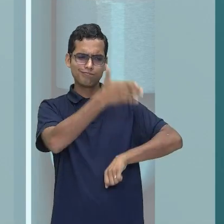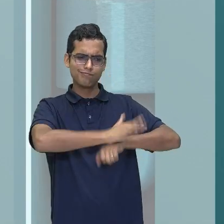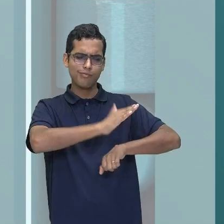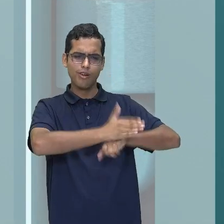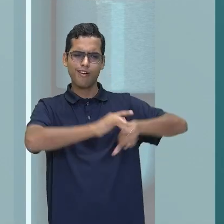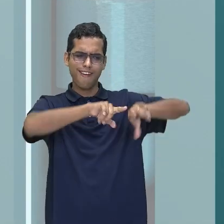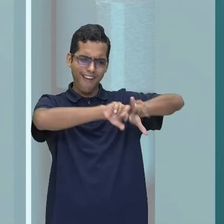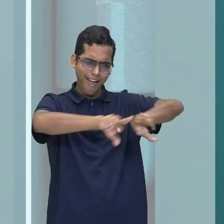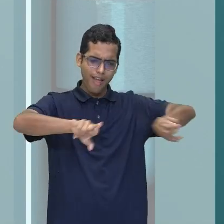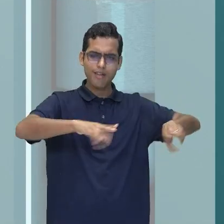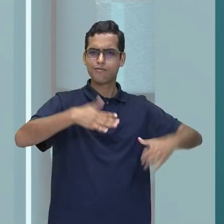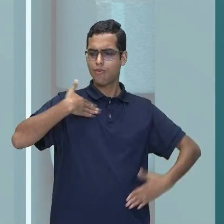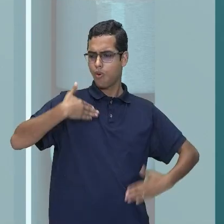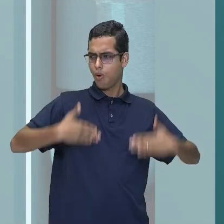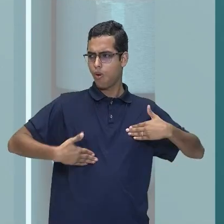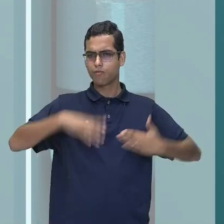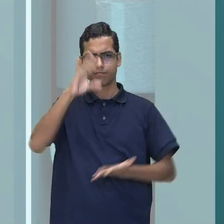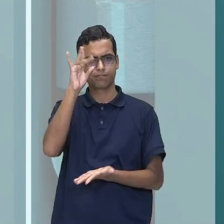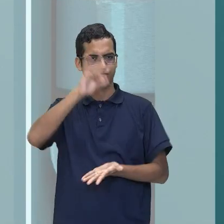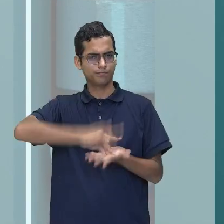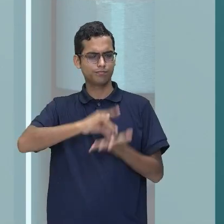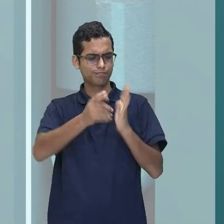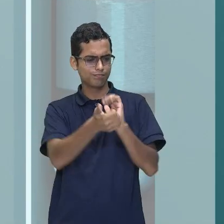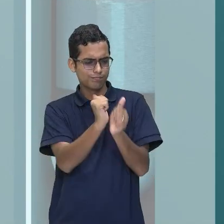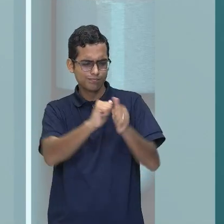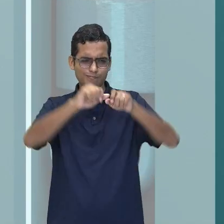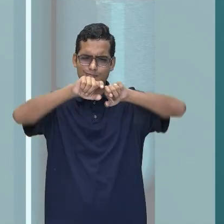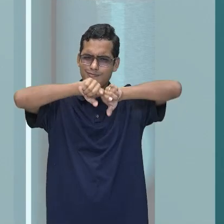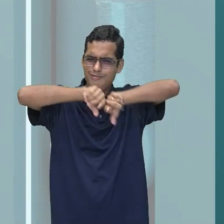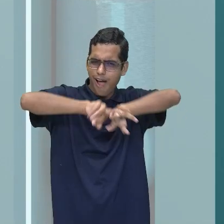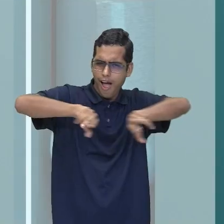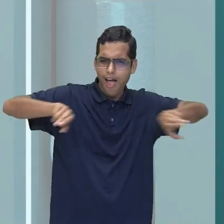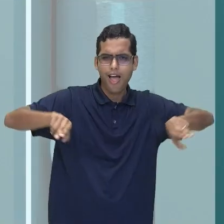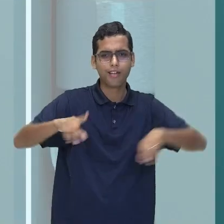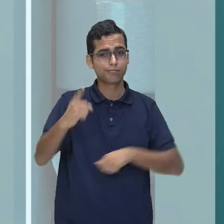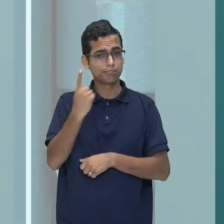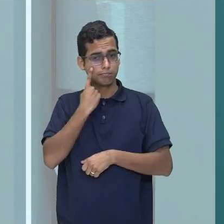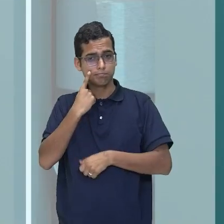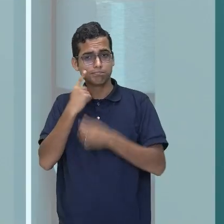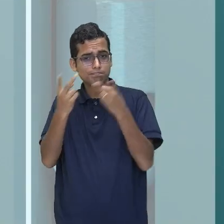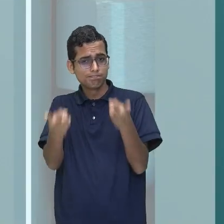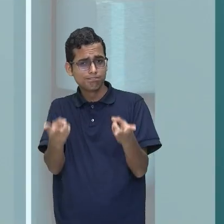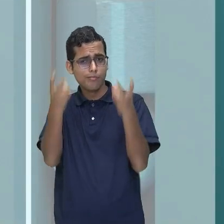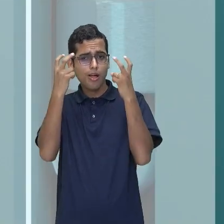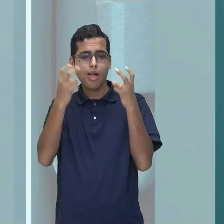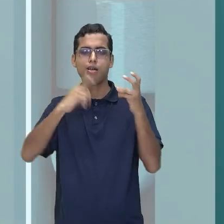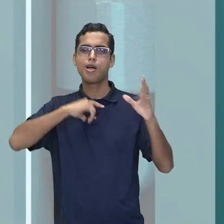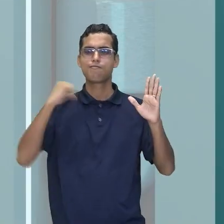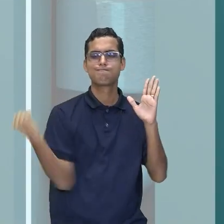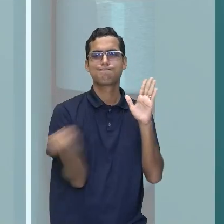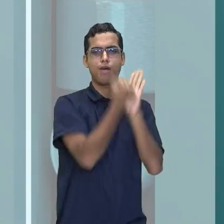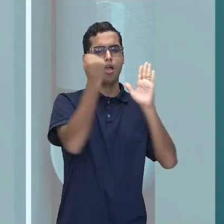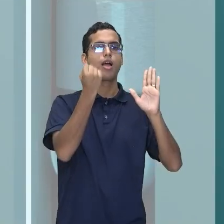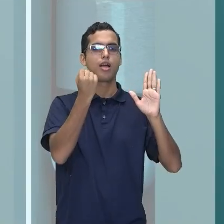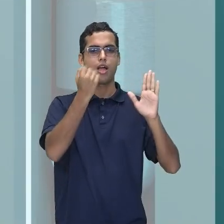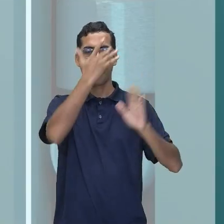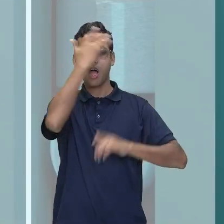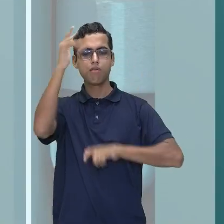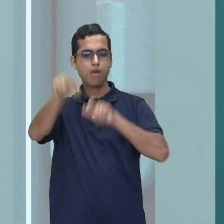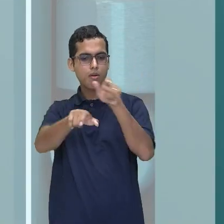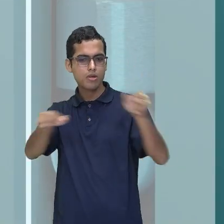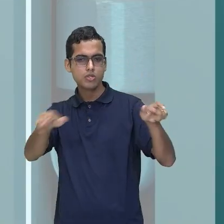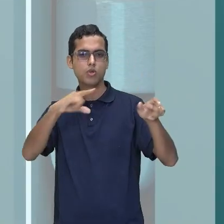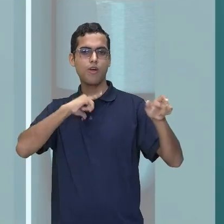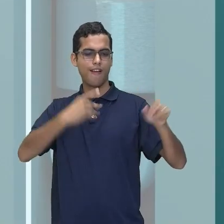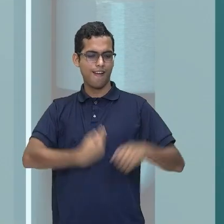corporais também. Então vejam como que o esporte ele também é marcante na vida do homem do interior. Ele